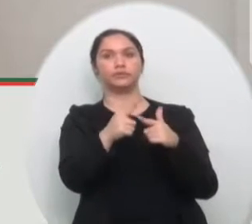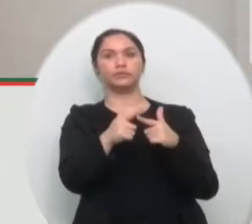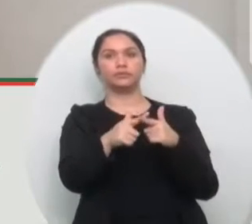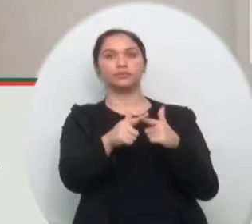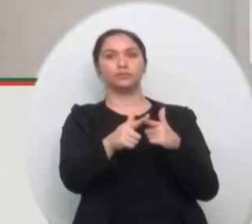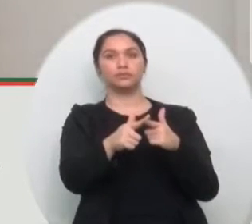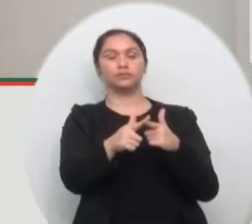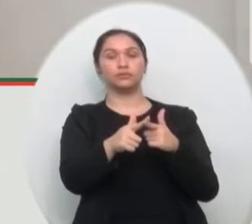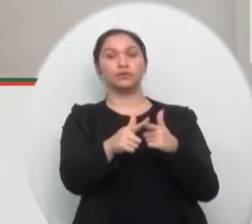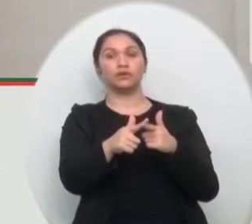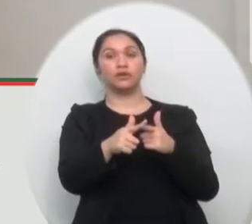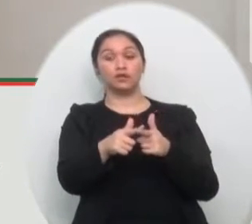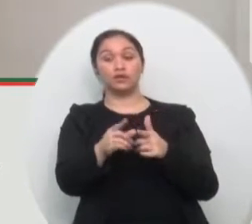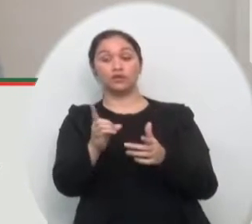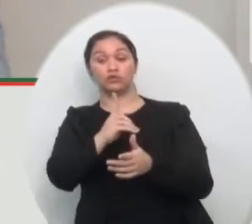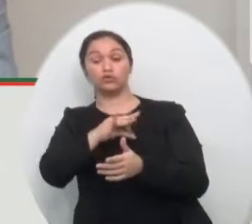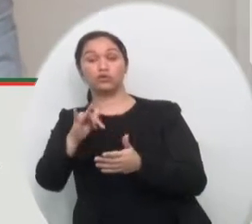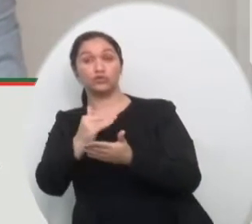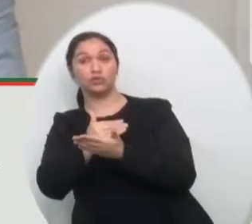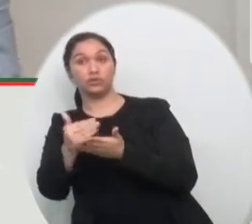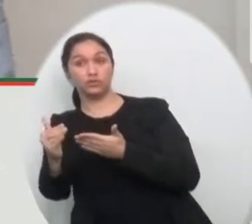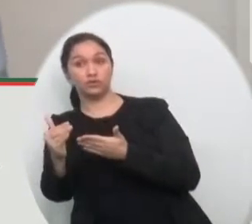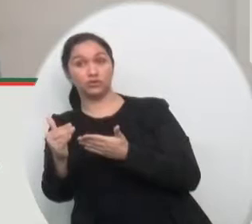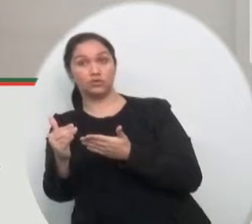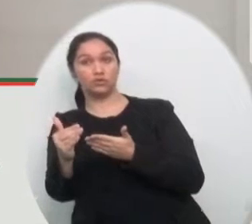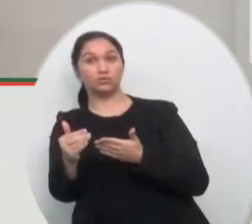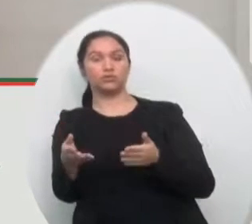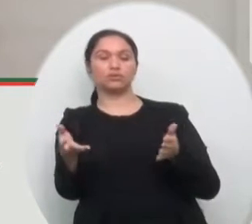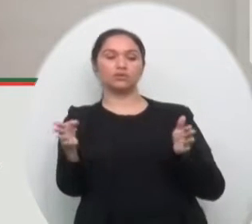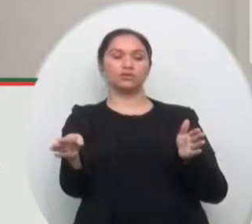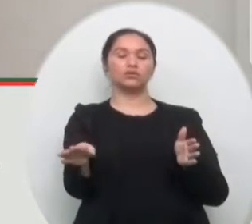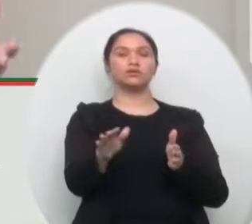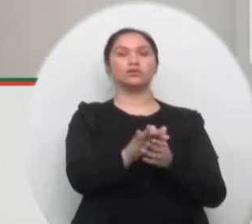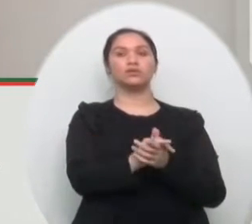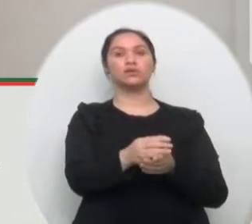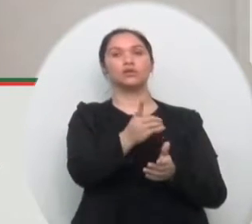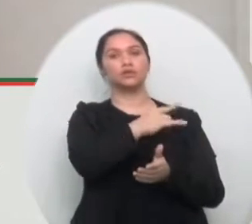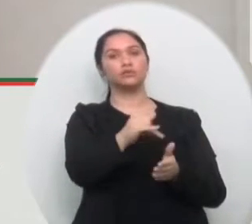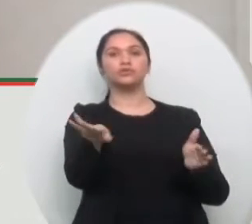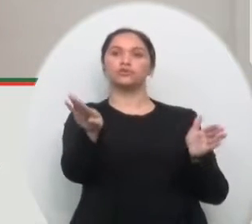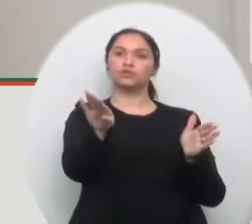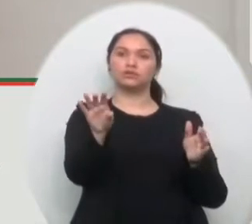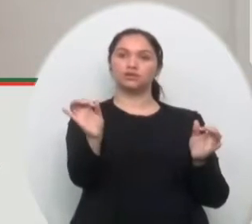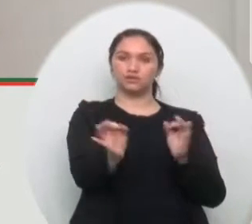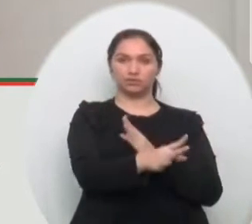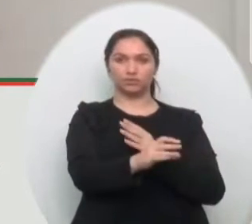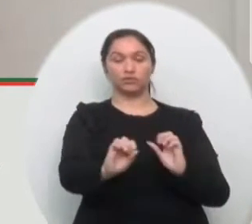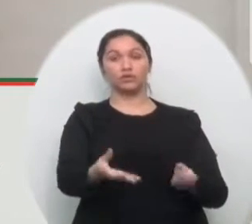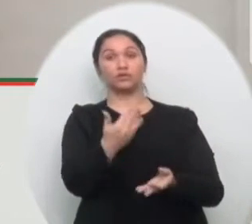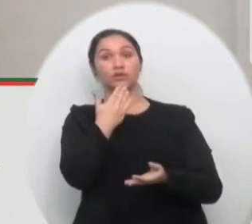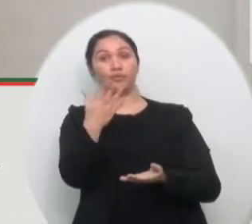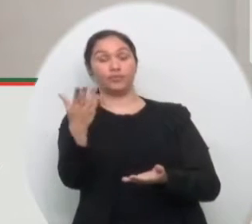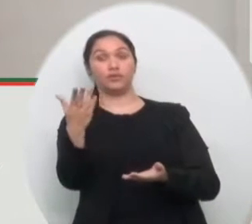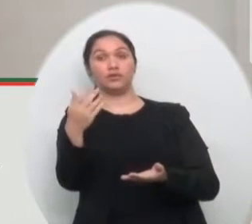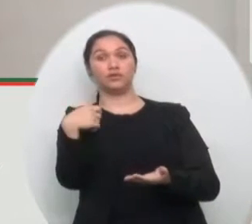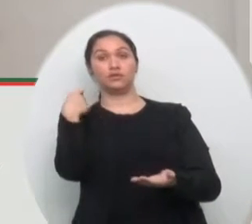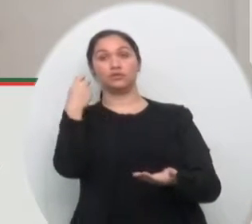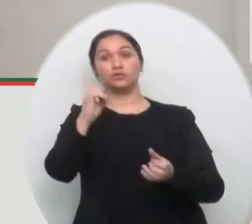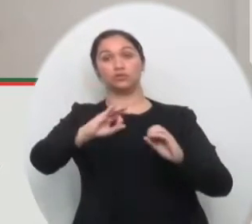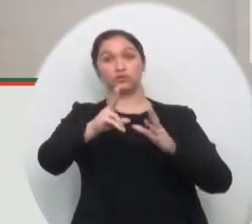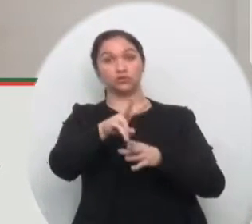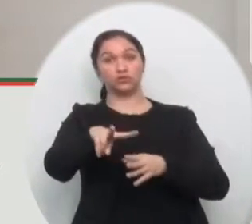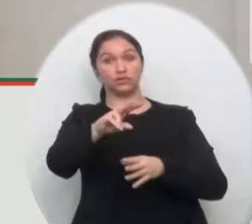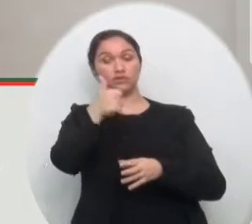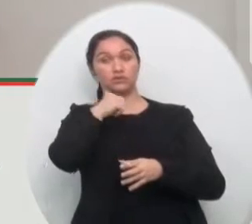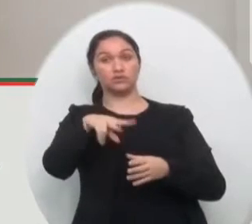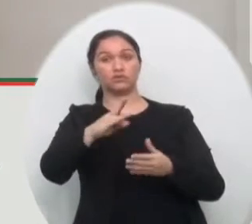da vigência desse contrato. Então, mais uma vez, senhor presidente, eu gostaria de pedir encarecidamente a aprovação das vereadoras e vereadores para